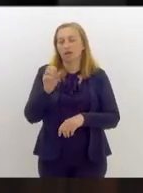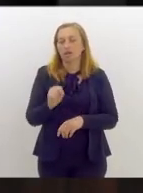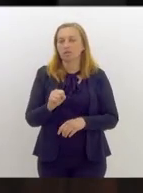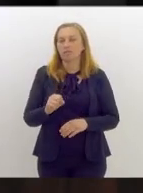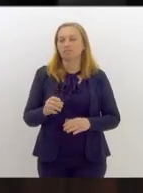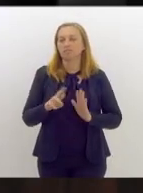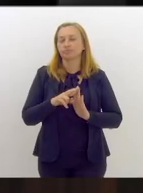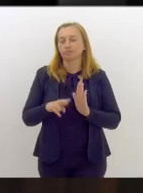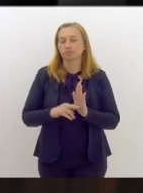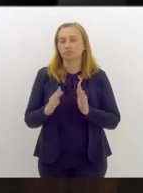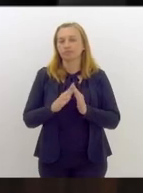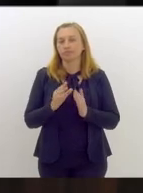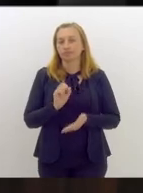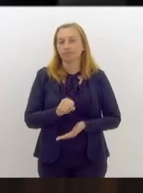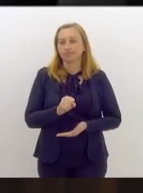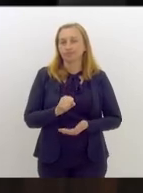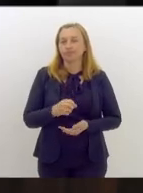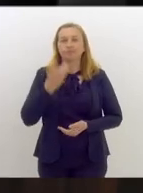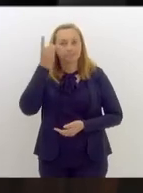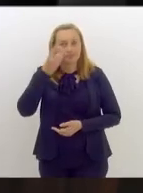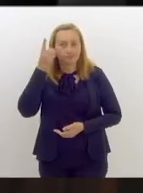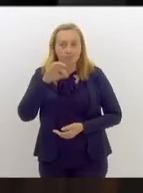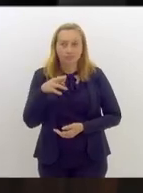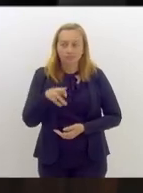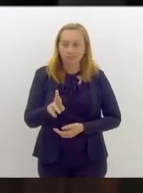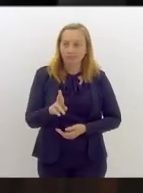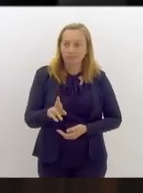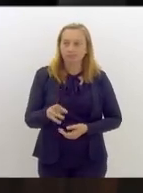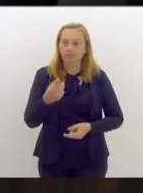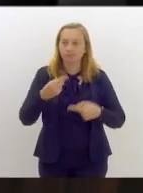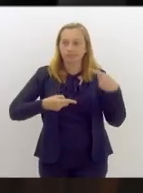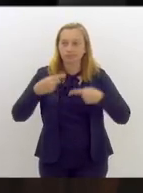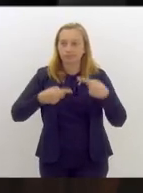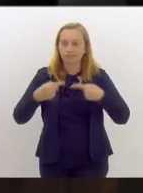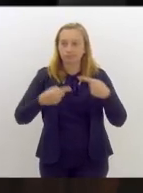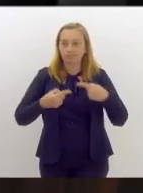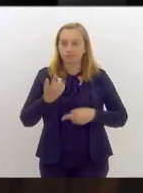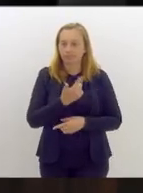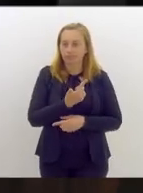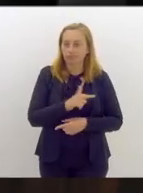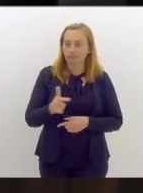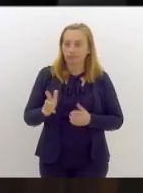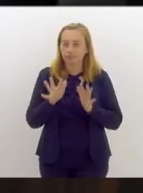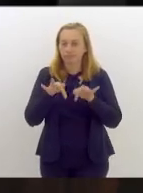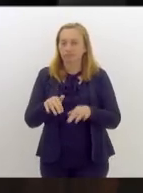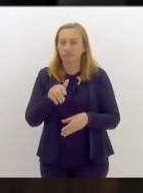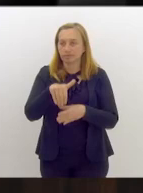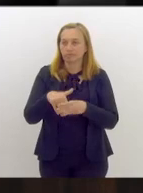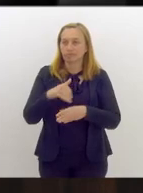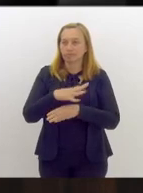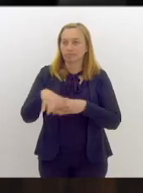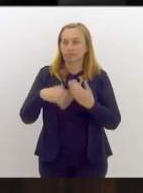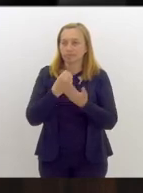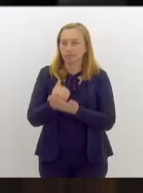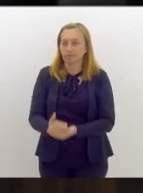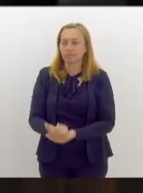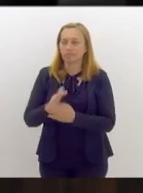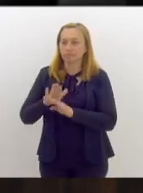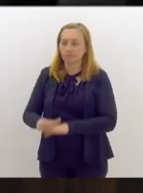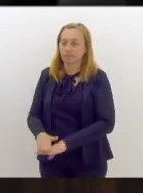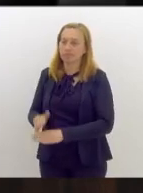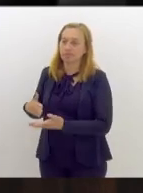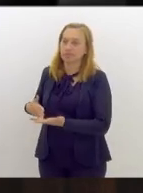Presidente da Comissão de Normas Internas, favorável, deputado Rosenberg. Em discussão, não havendo o que queira discutir, encerra a discussão. Em votação, os